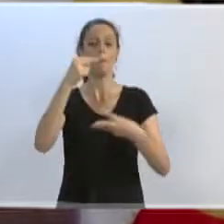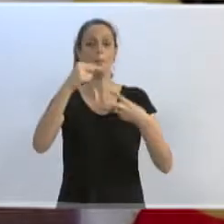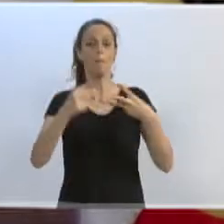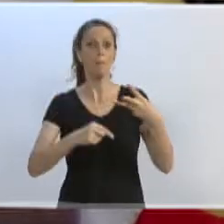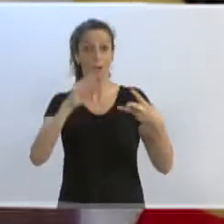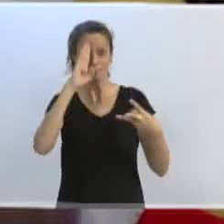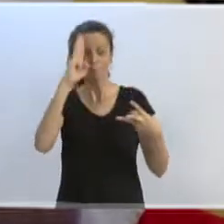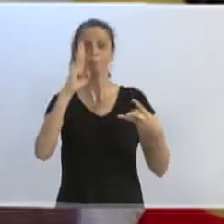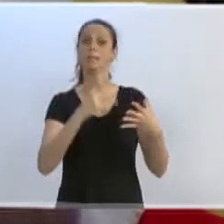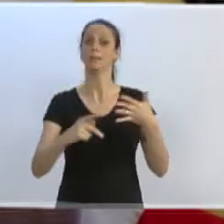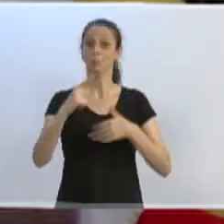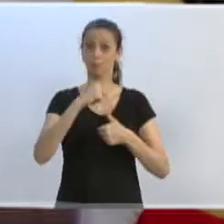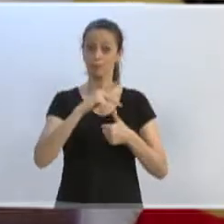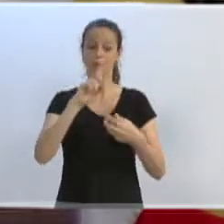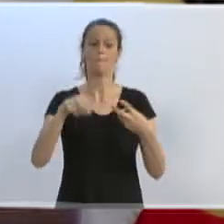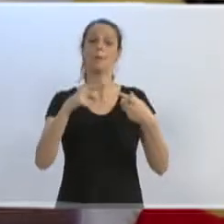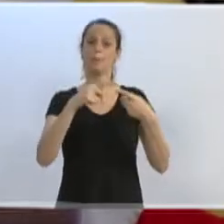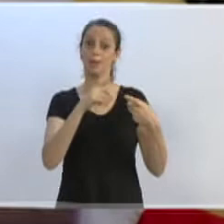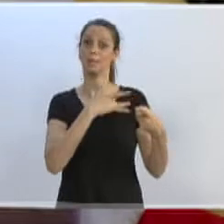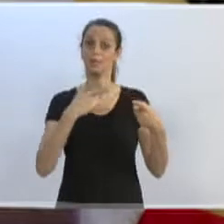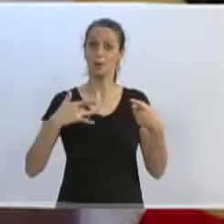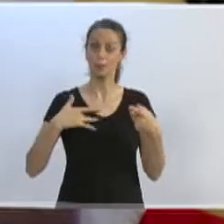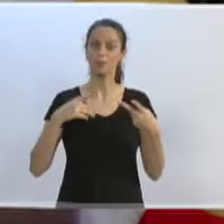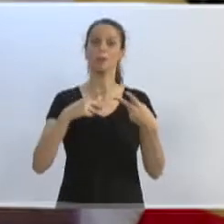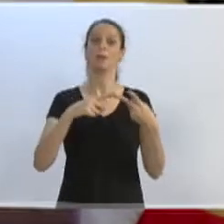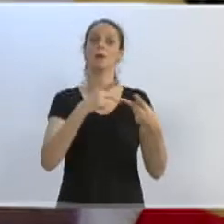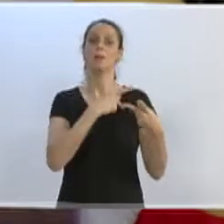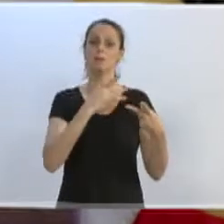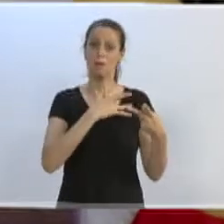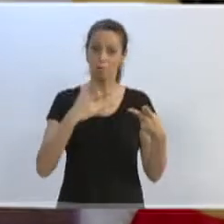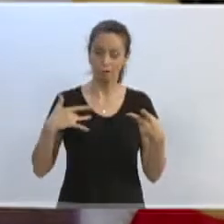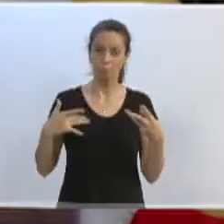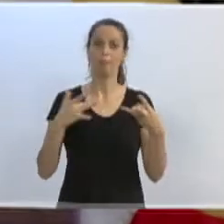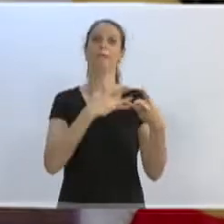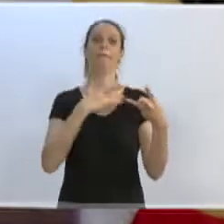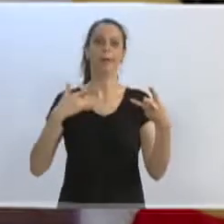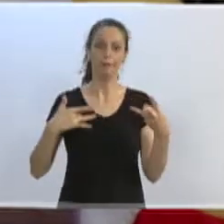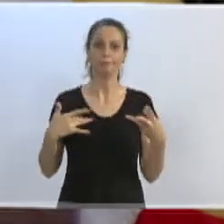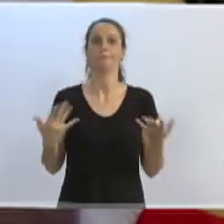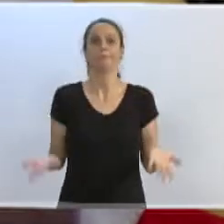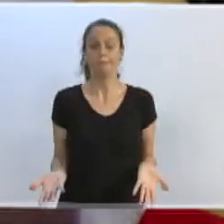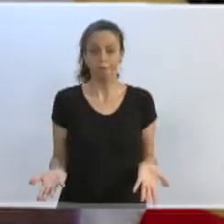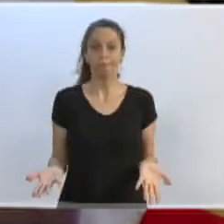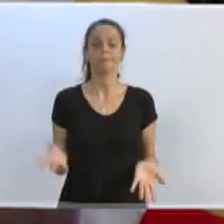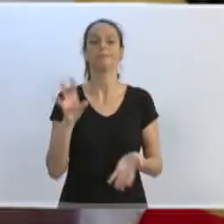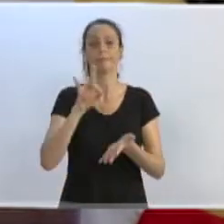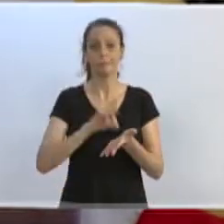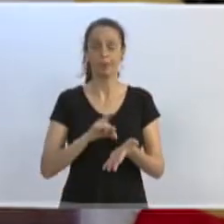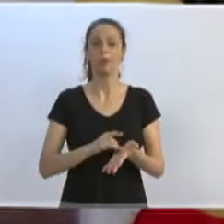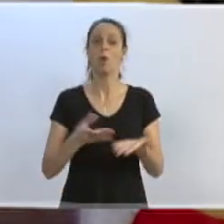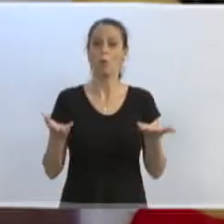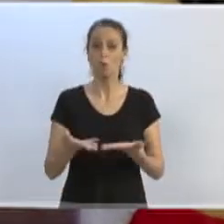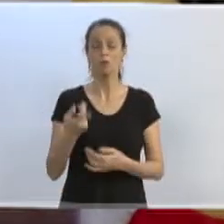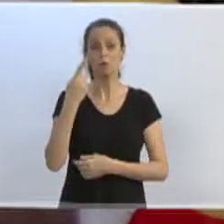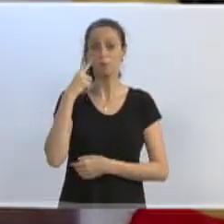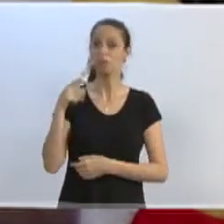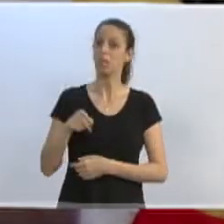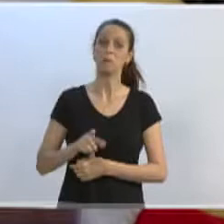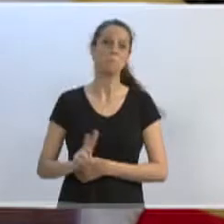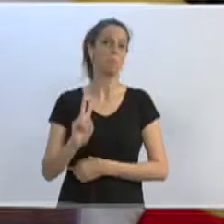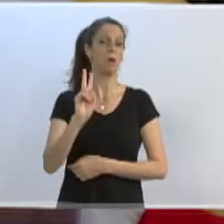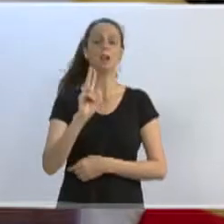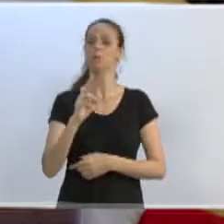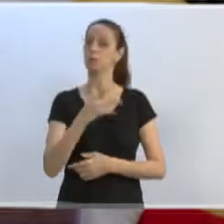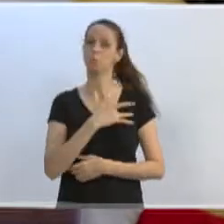recordo perfeitamente a primeira é saúde segundo da saúde a terceira é saúde eu acho que hoje não é mais prioridade então vamos lá